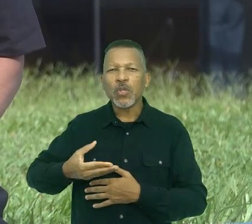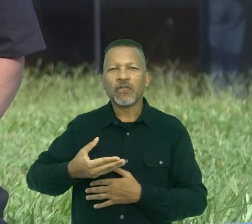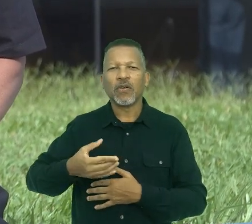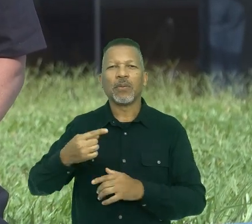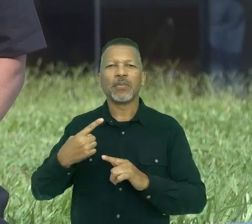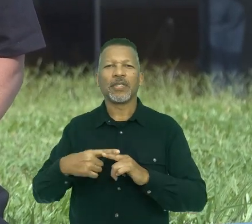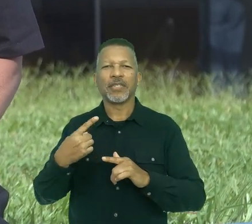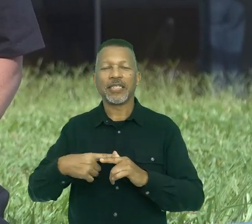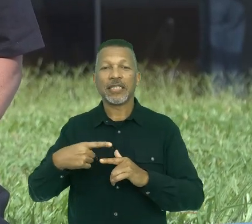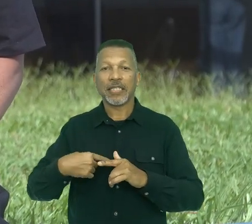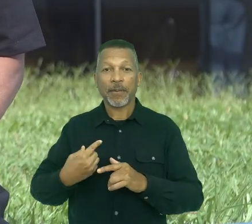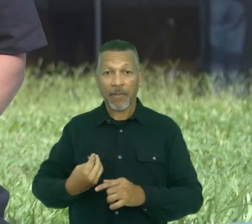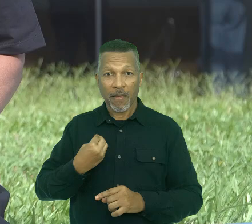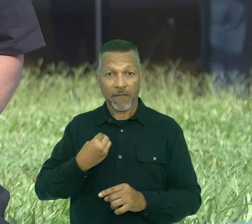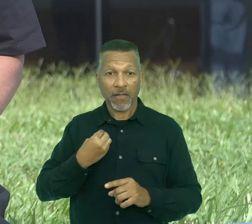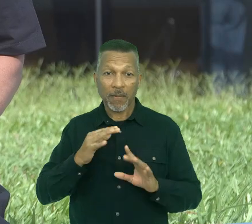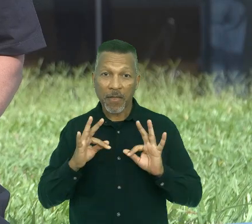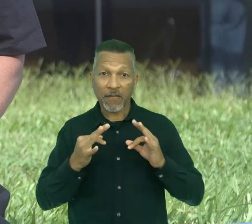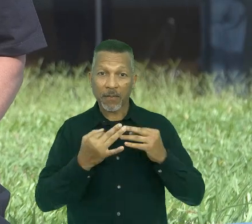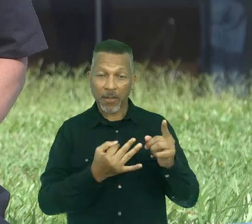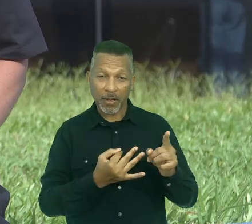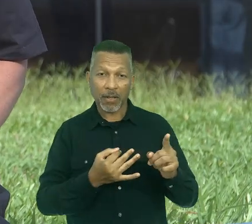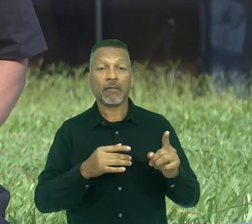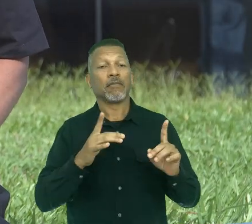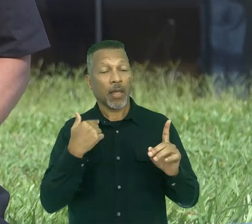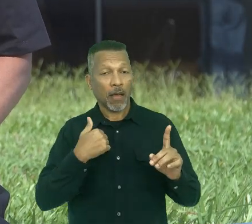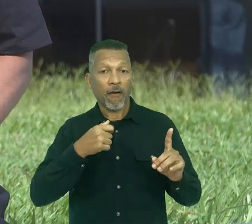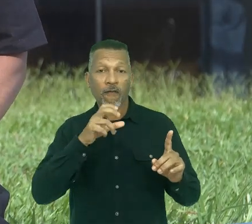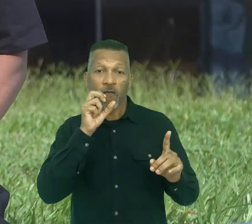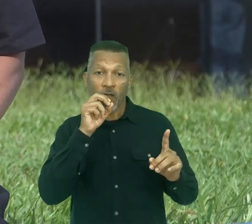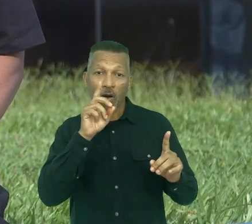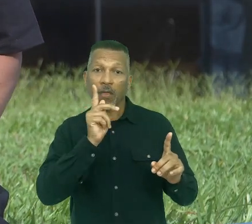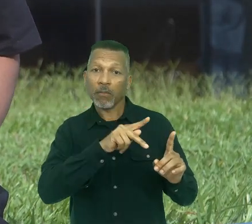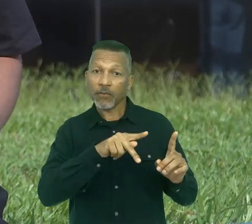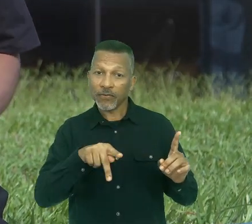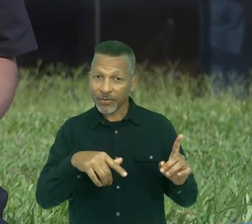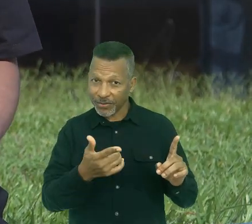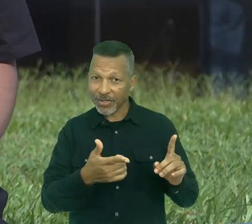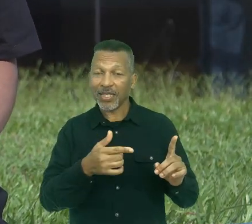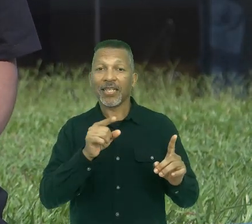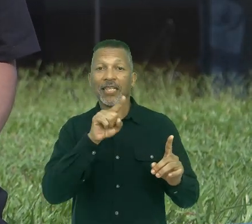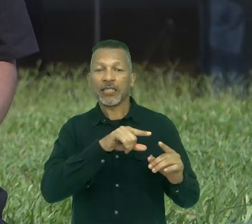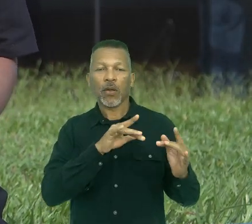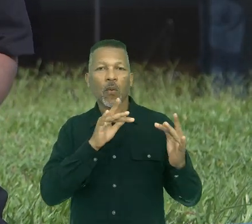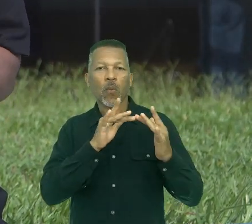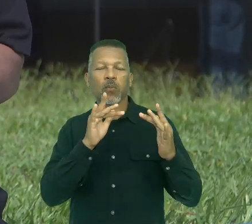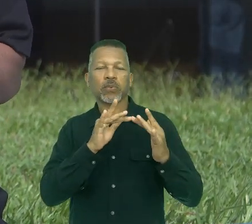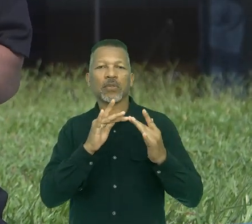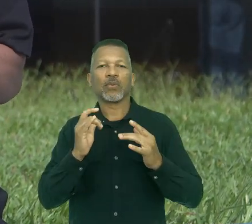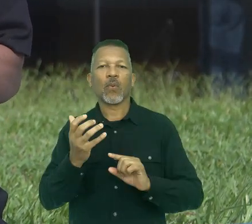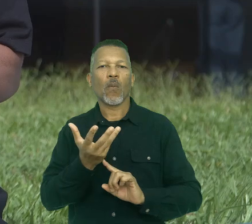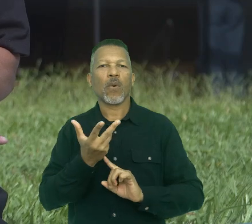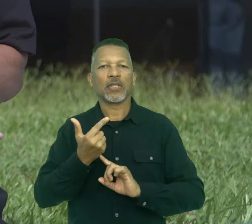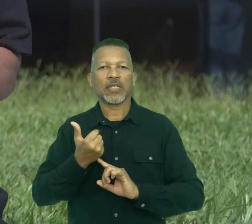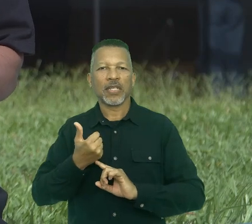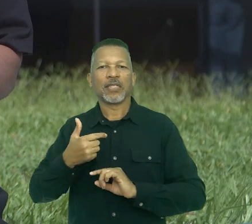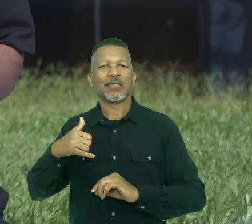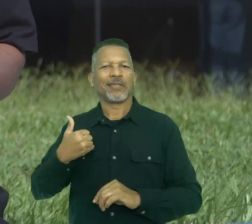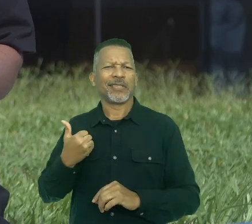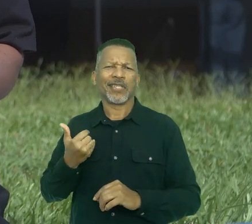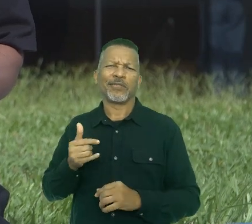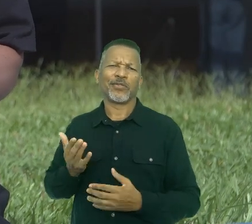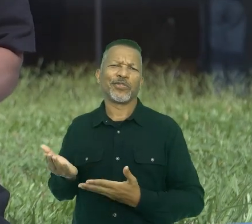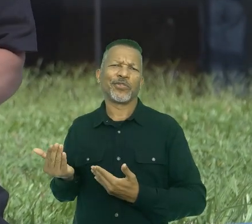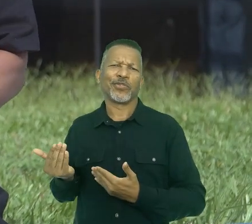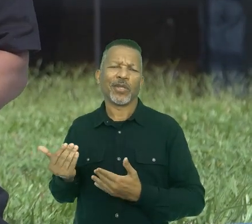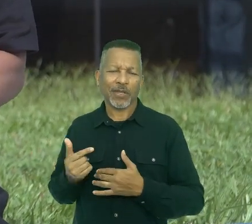era muito presente na minha família, assim, a minha avó era professora, então esse contato com a arte, ela tá desde muito novo, assim, tá